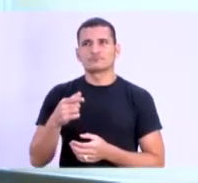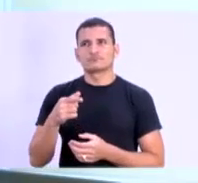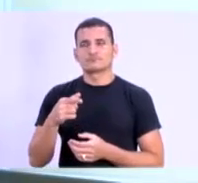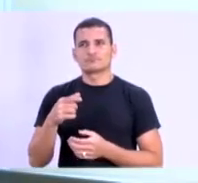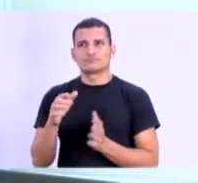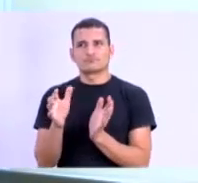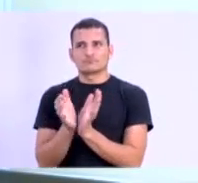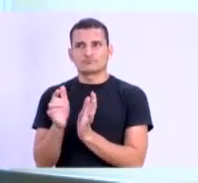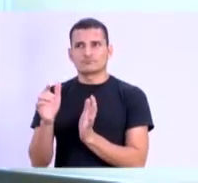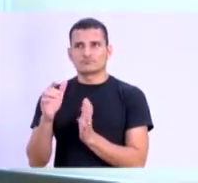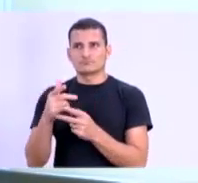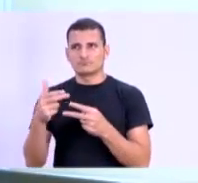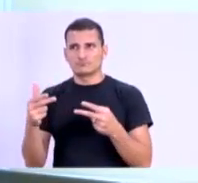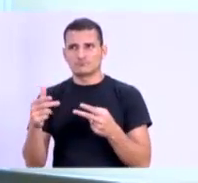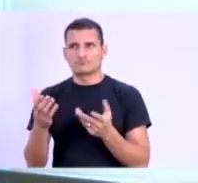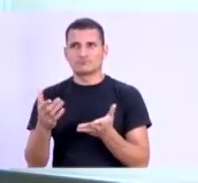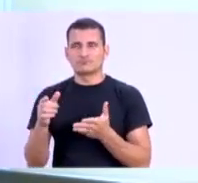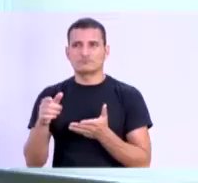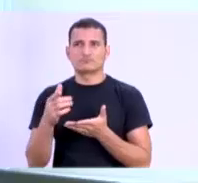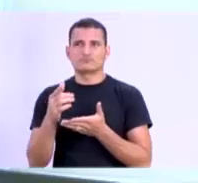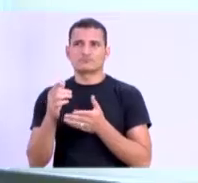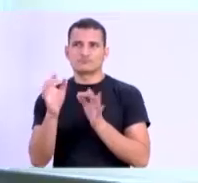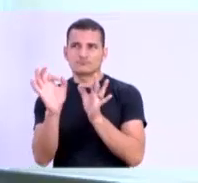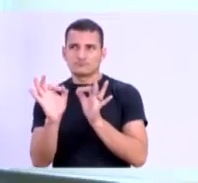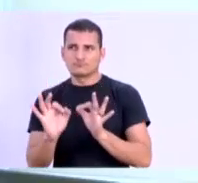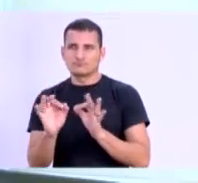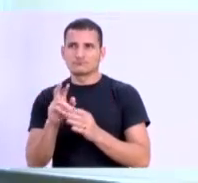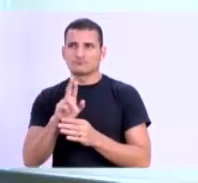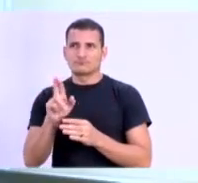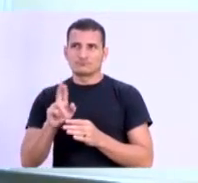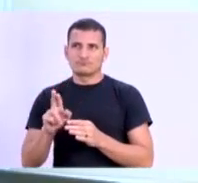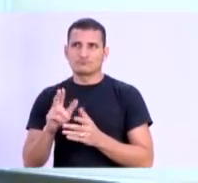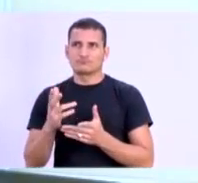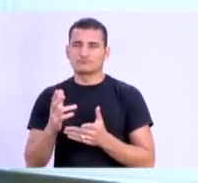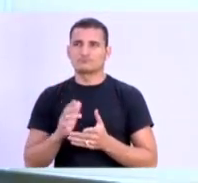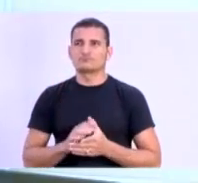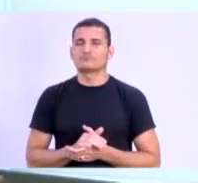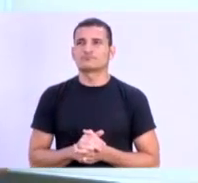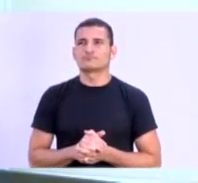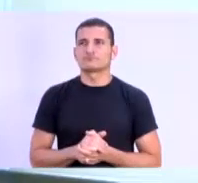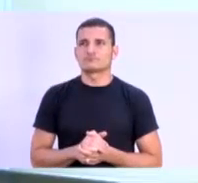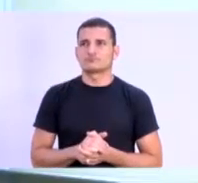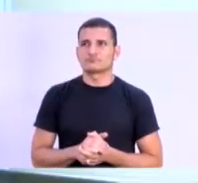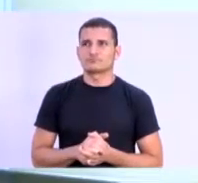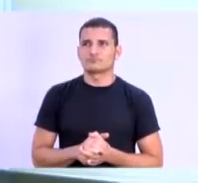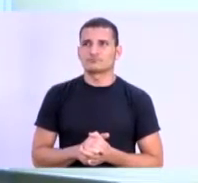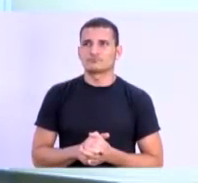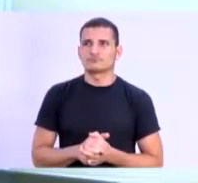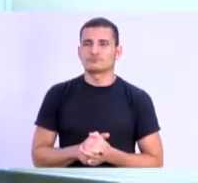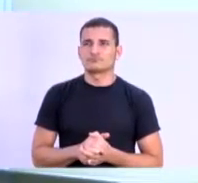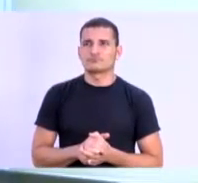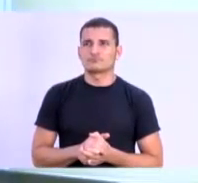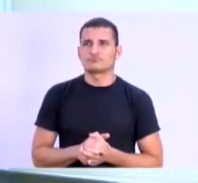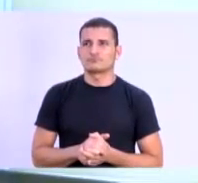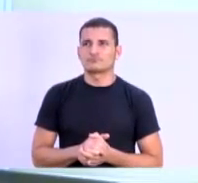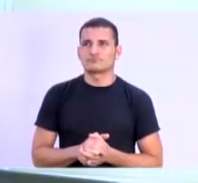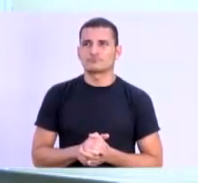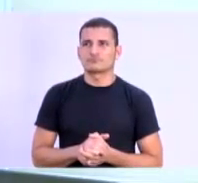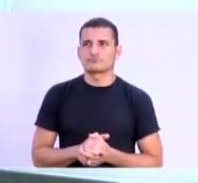agora ordene isso aí por nome. Ele vai, ordena e retorna aquela coleção ordenada. Um exemplo, né?